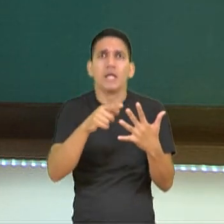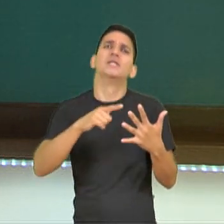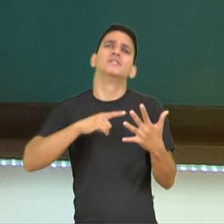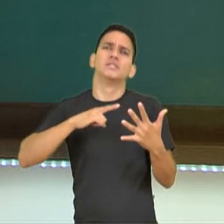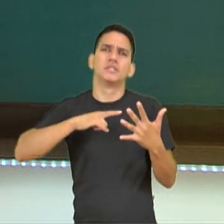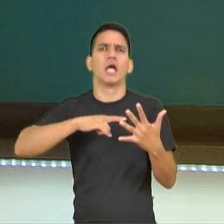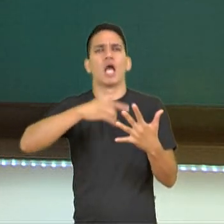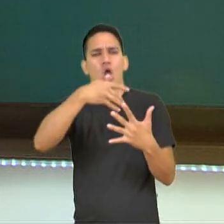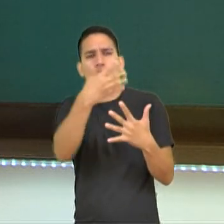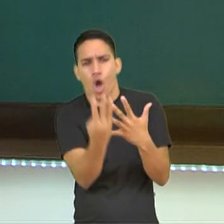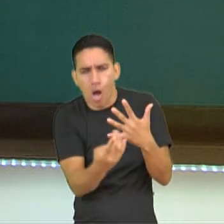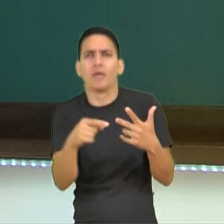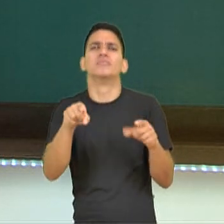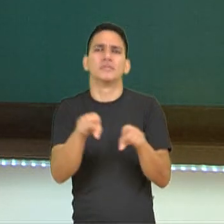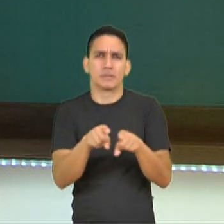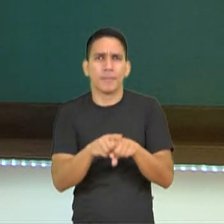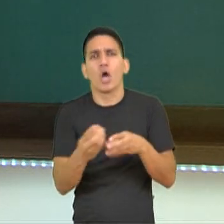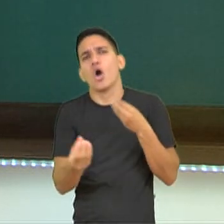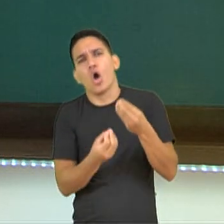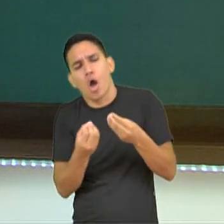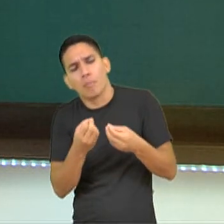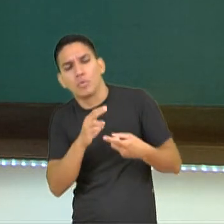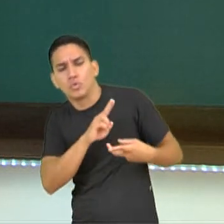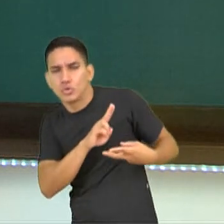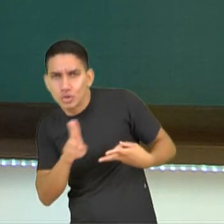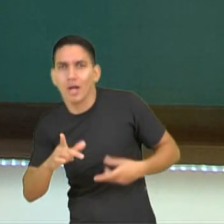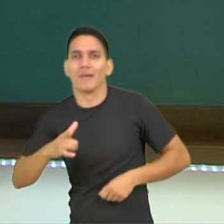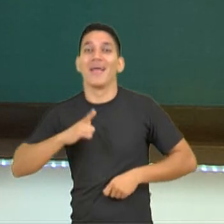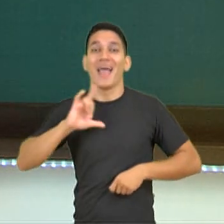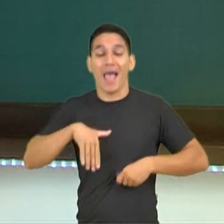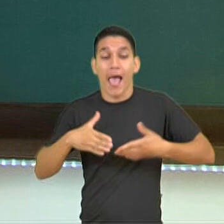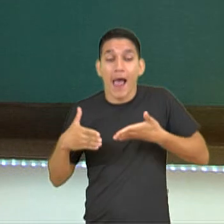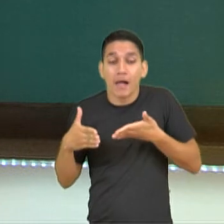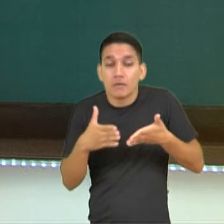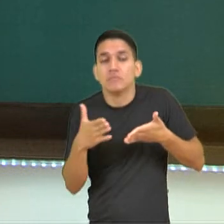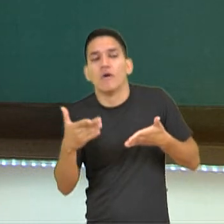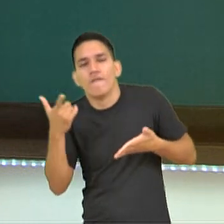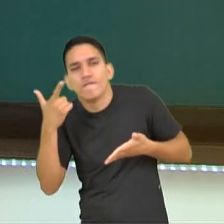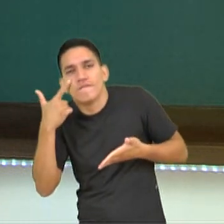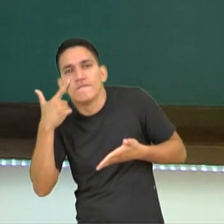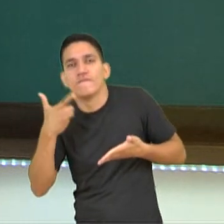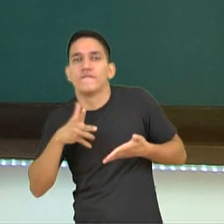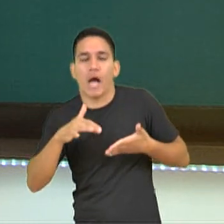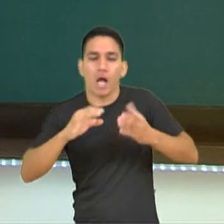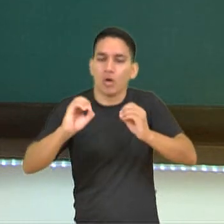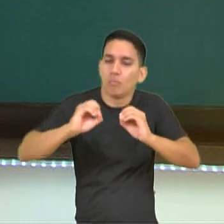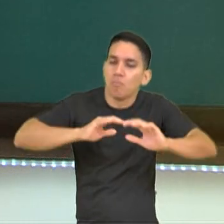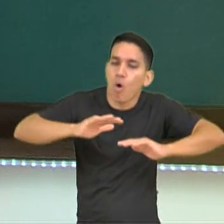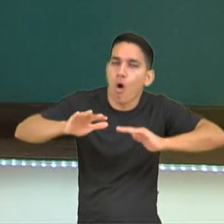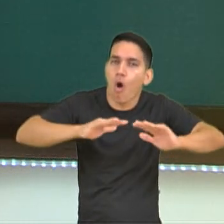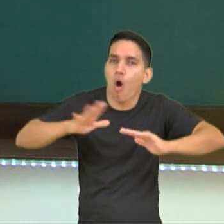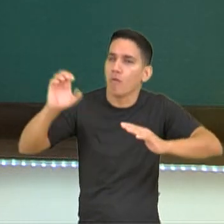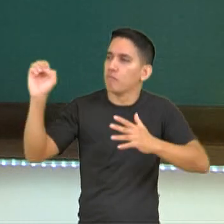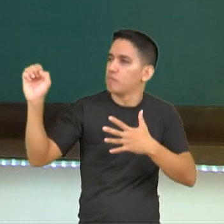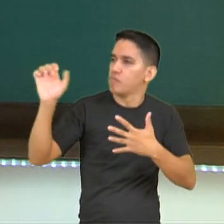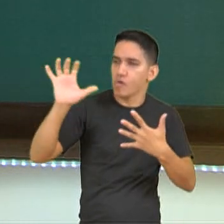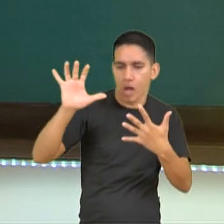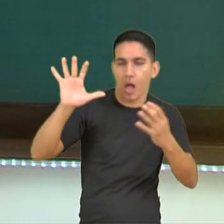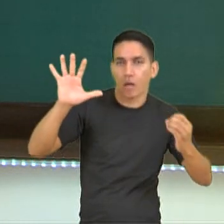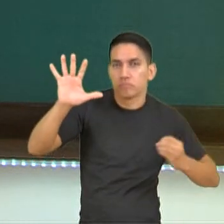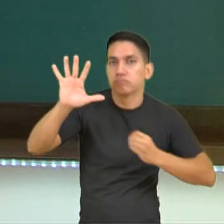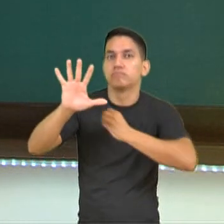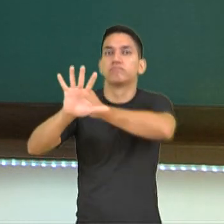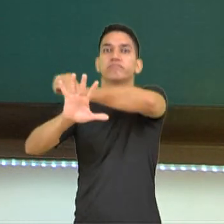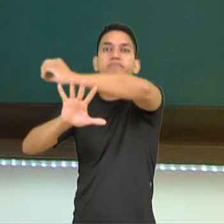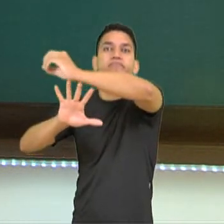consequência, ou como a gente chama, né? A órbita é o caminho percorrido e o movimento que a Terra faz é a